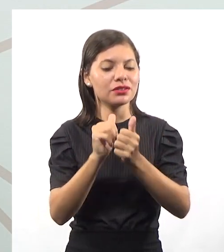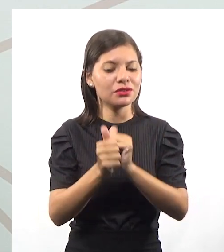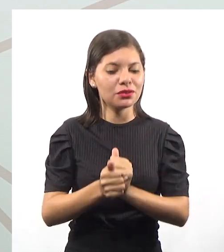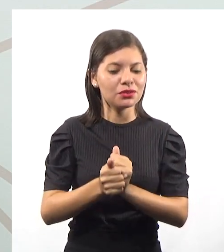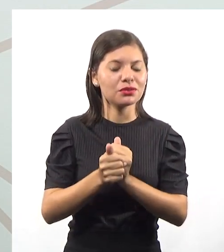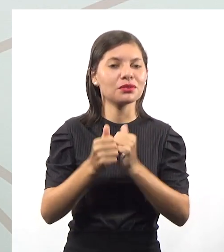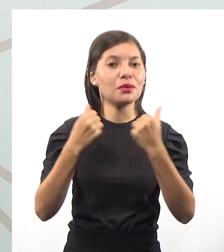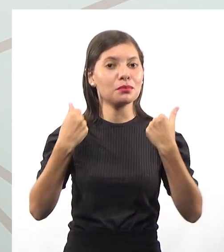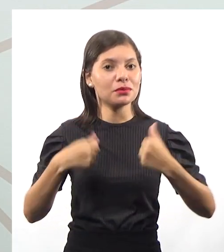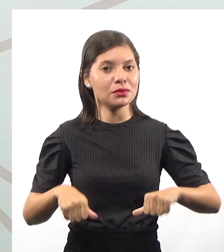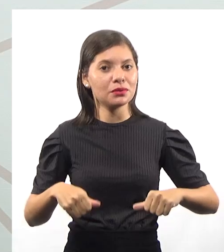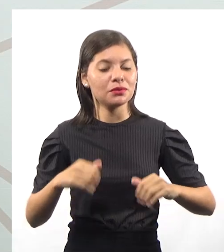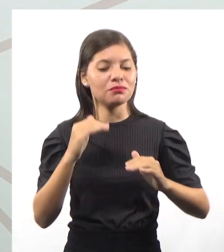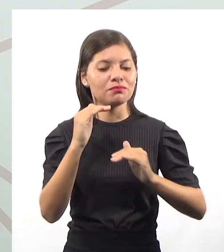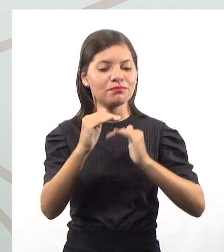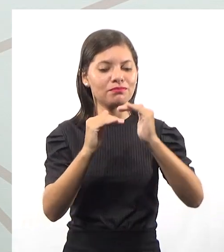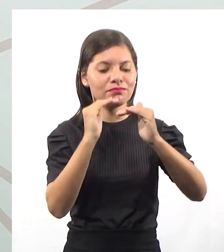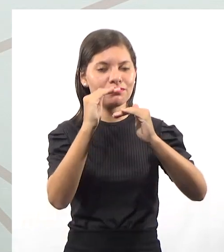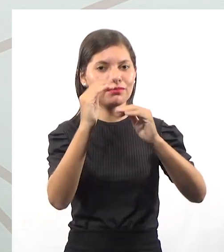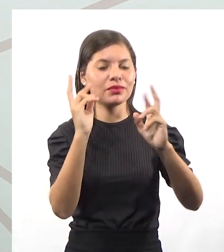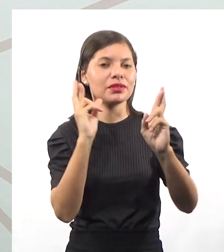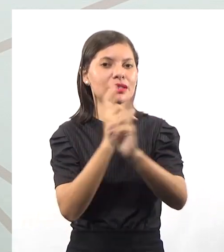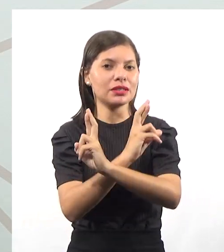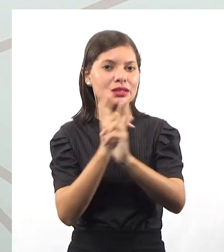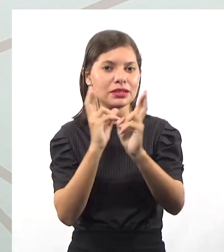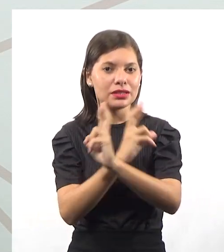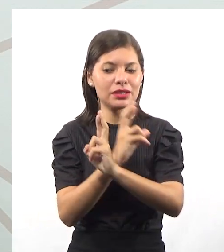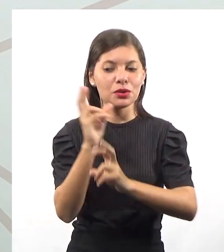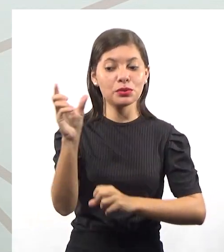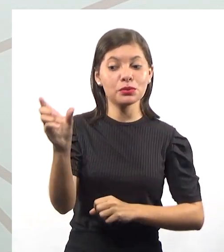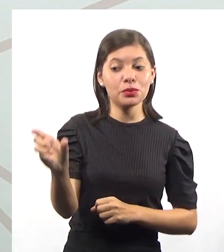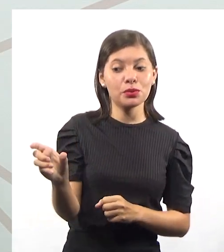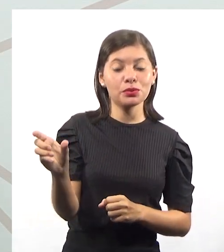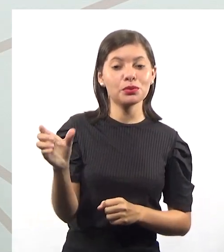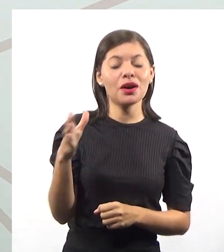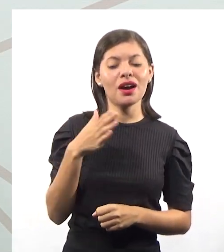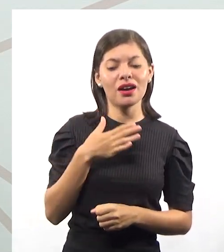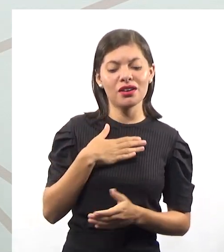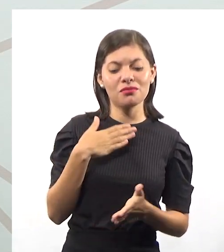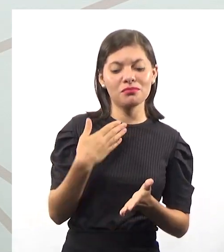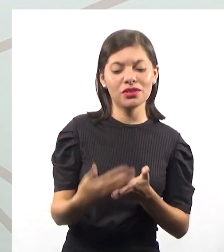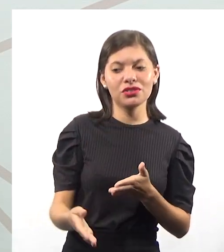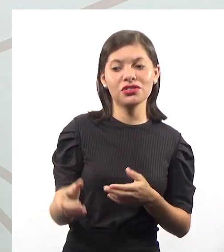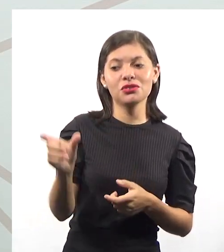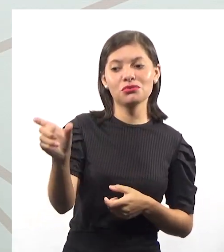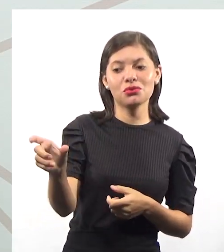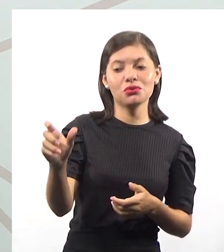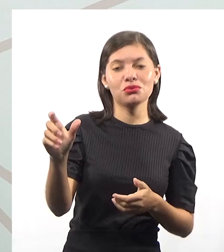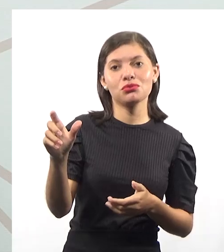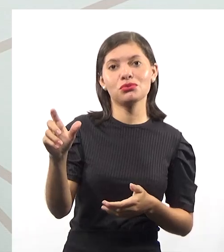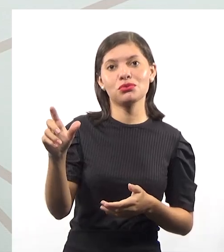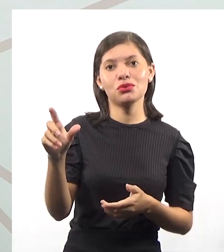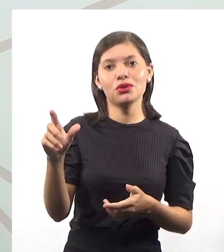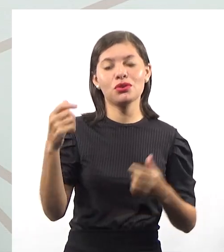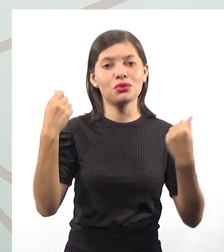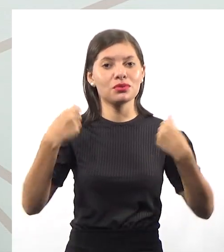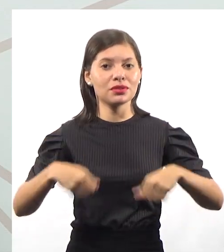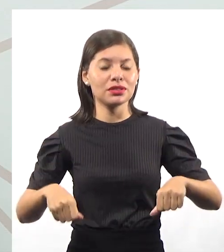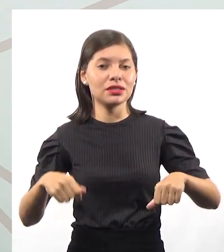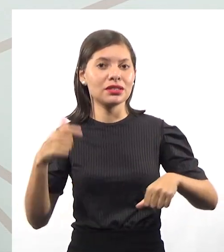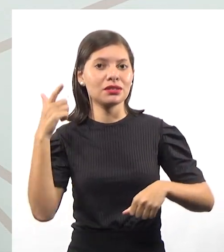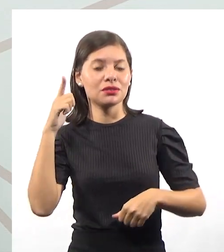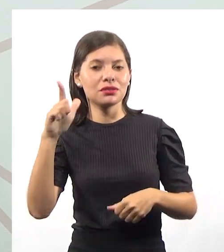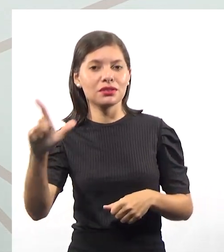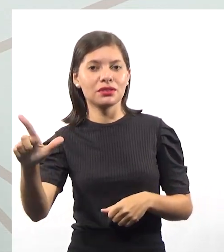jogos que é possível o desenvolvimento da relação com o outro. A vez do outro, eu perdi, o outro ganhou, o